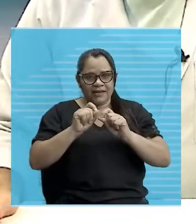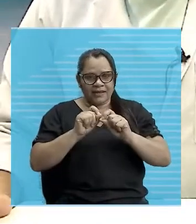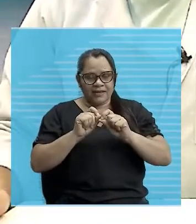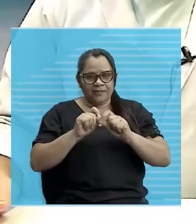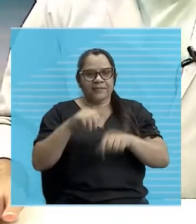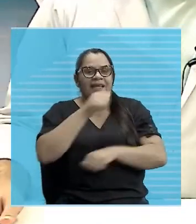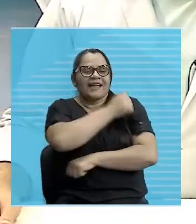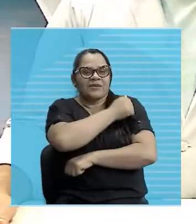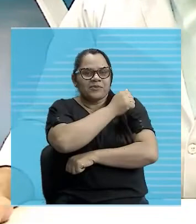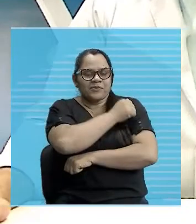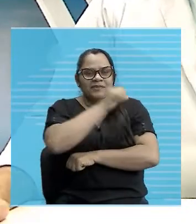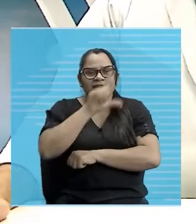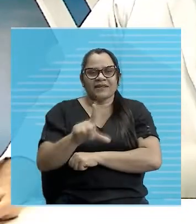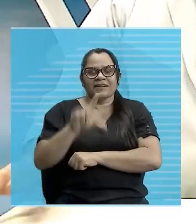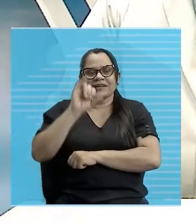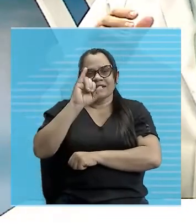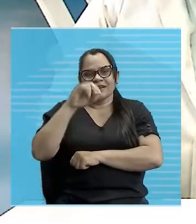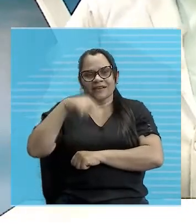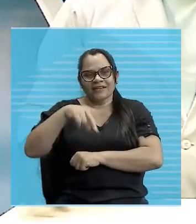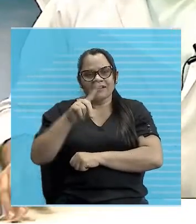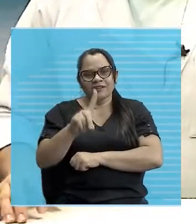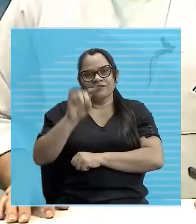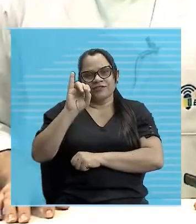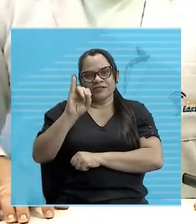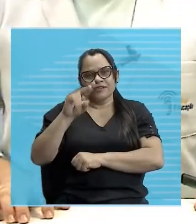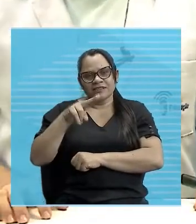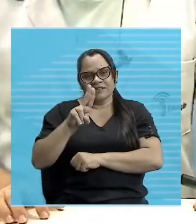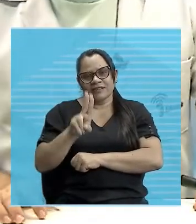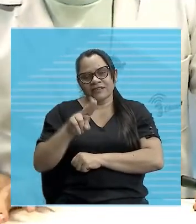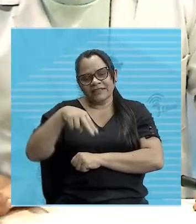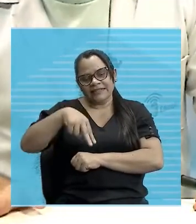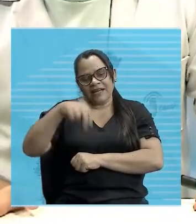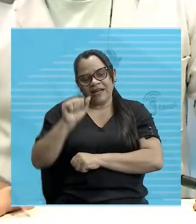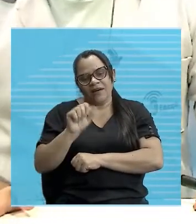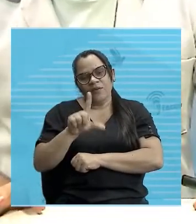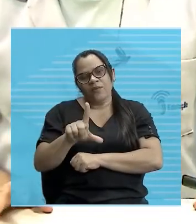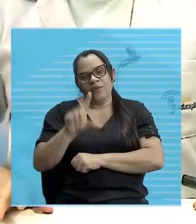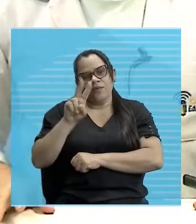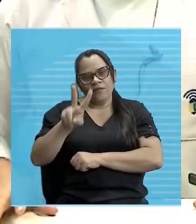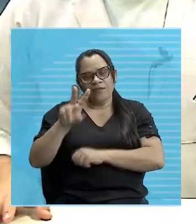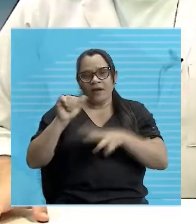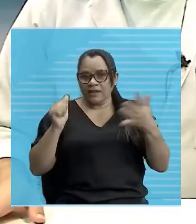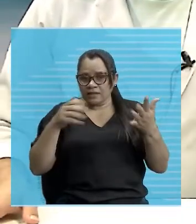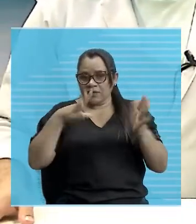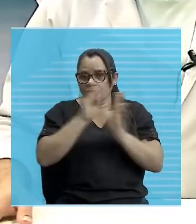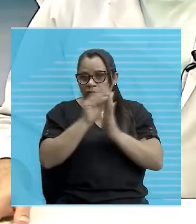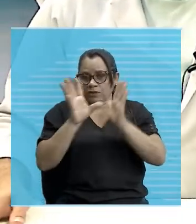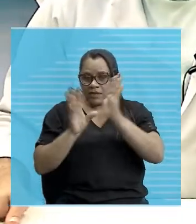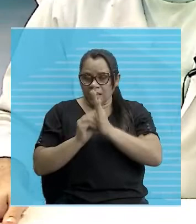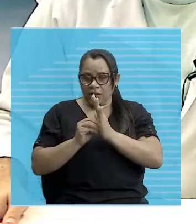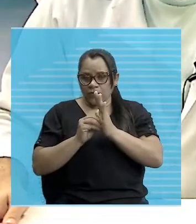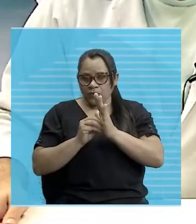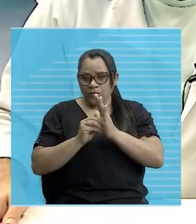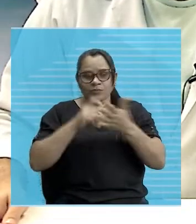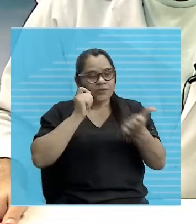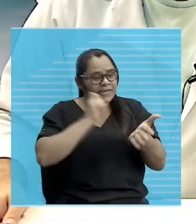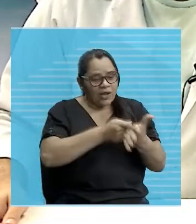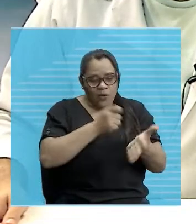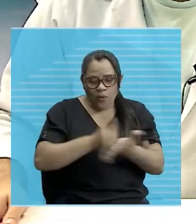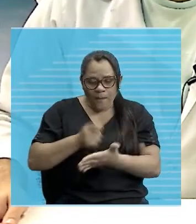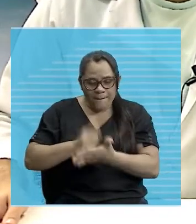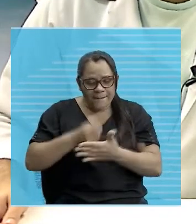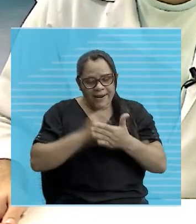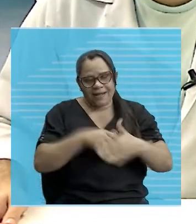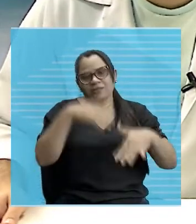Lindinalva vamos lá participar deixe assunto que não cai em Provas